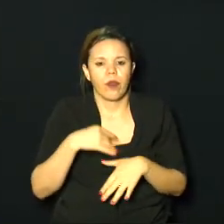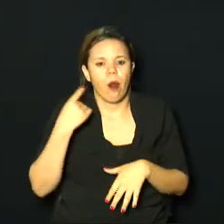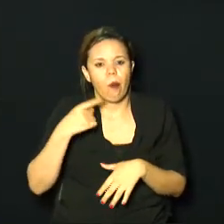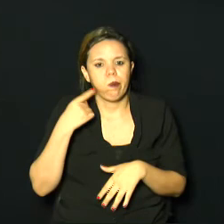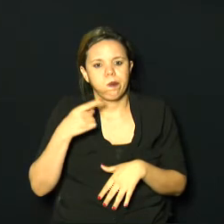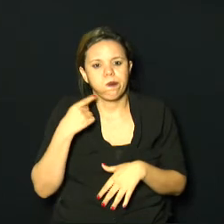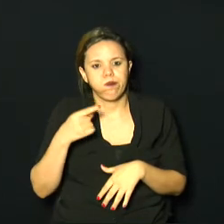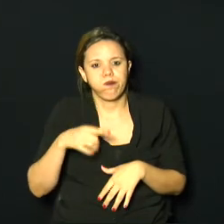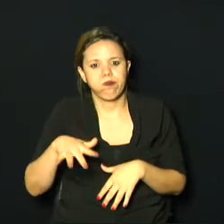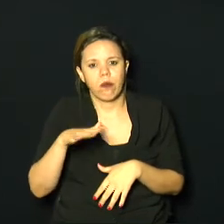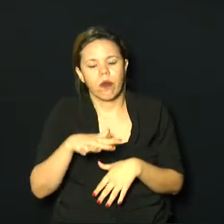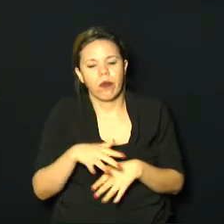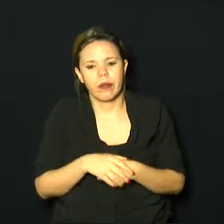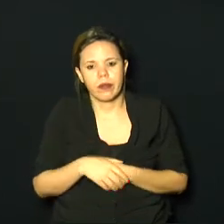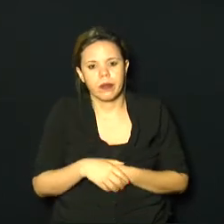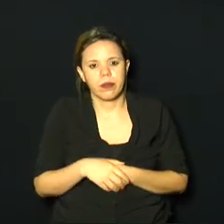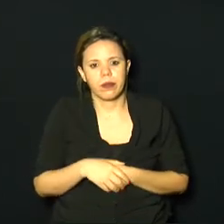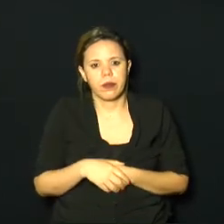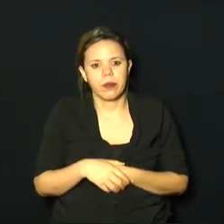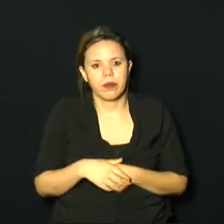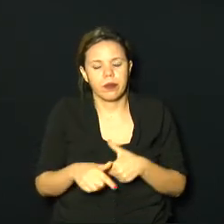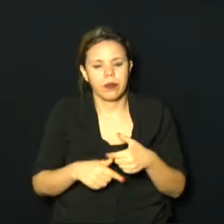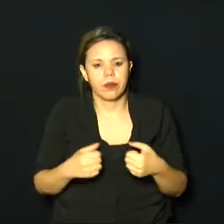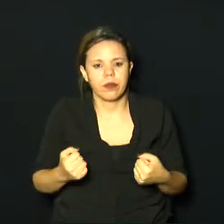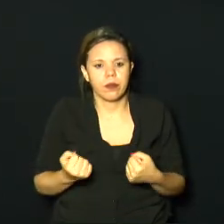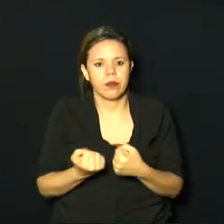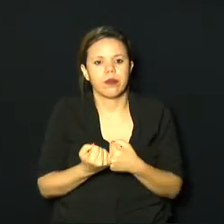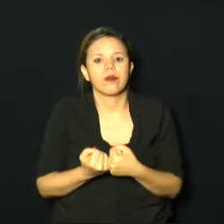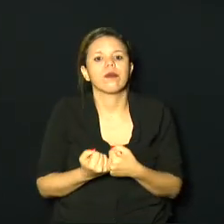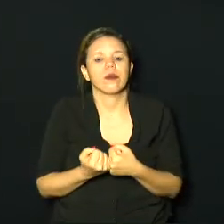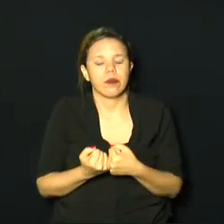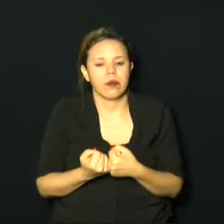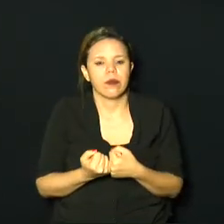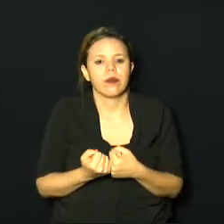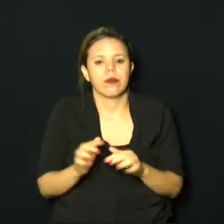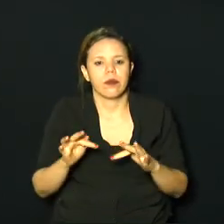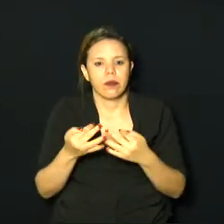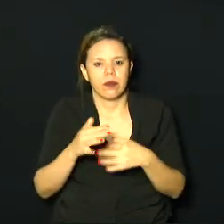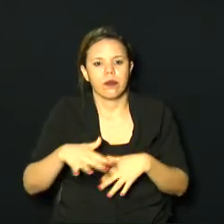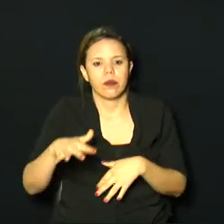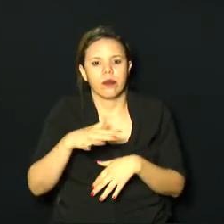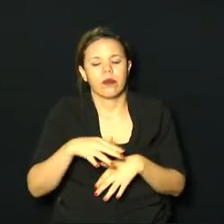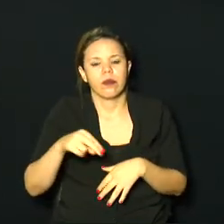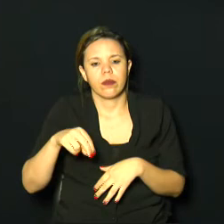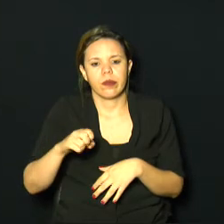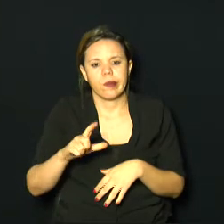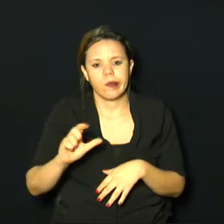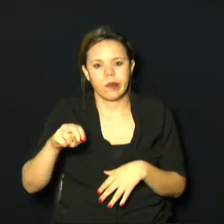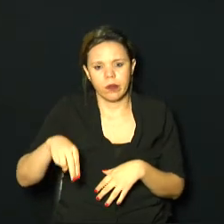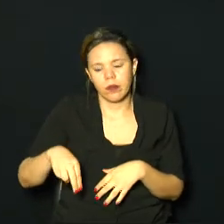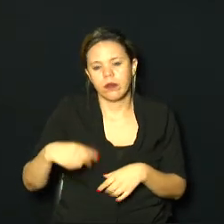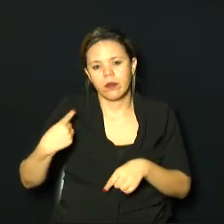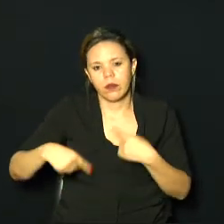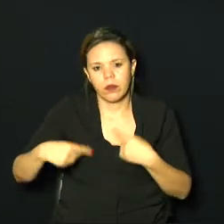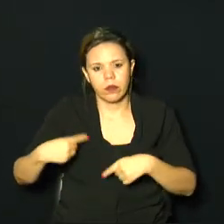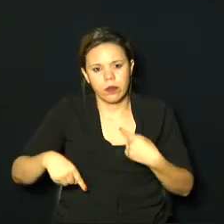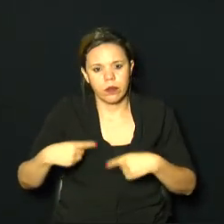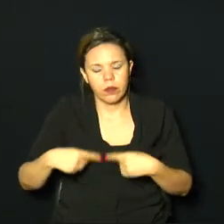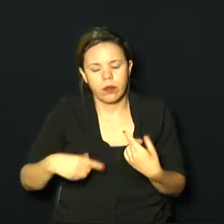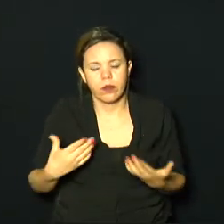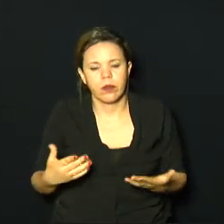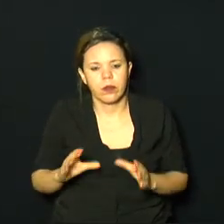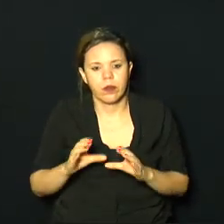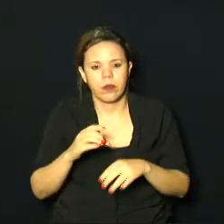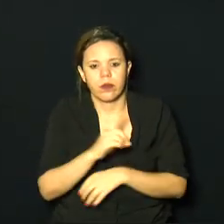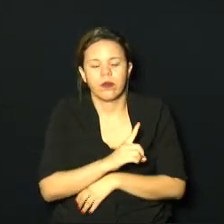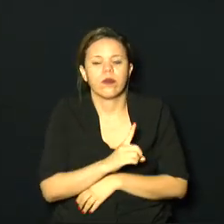e advogados aí que prestam esse apoio, assessoria para as famílias do Nelson Mandela, discutindo com a coordenação, né,